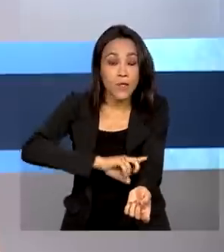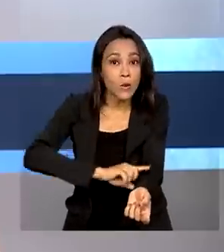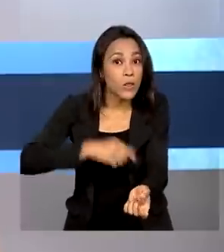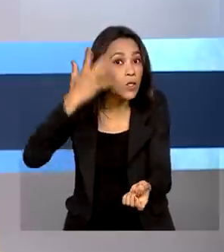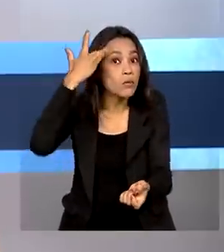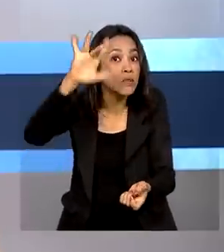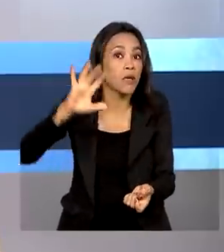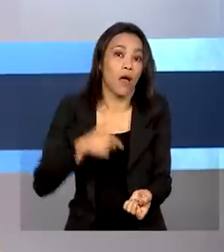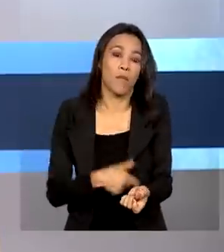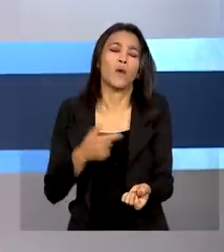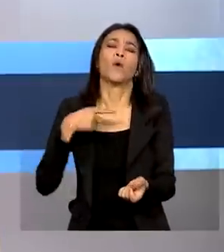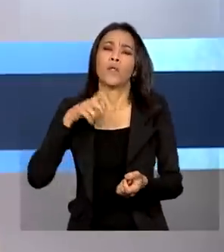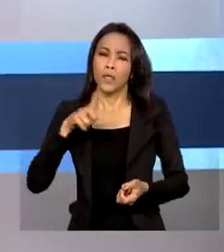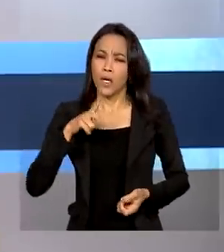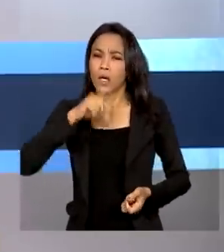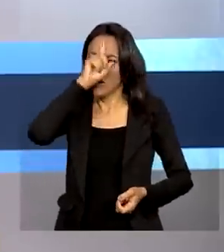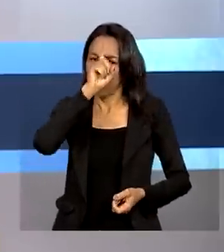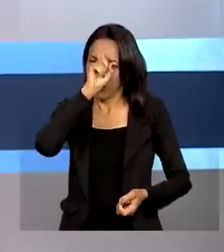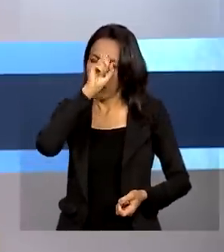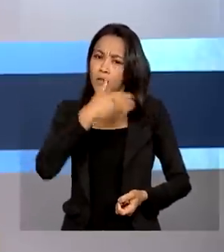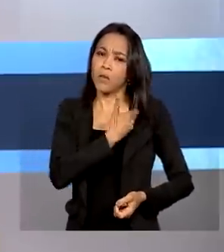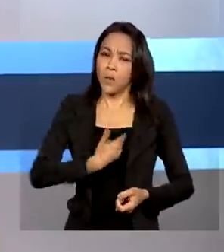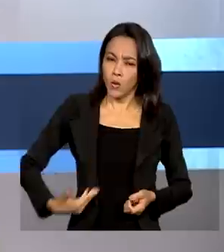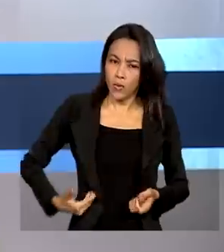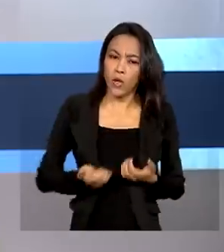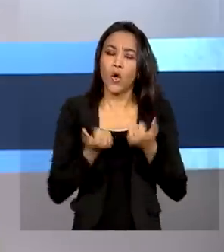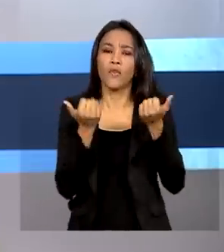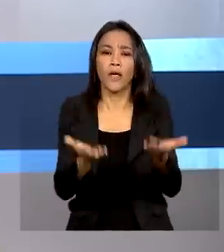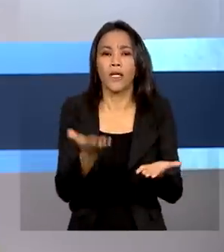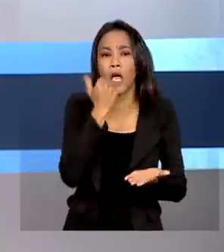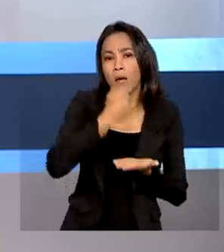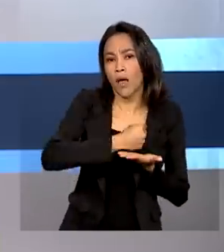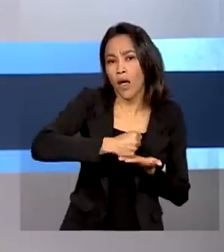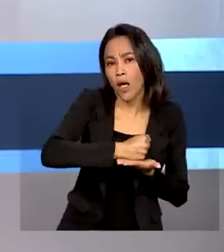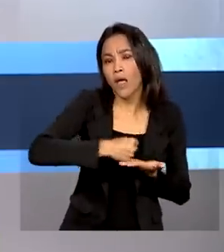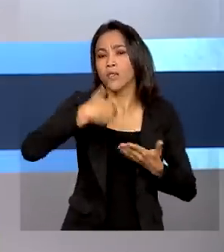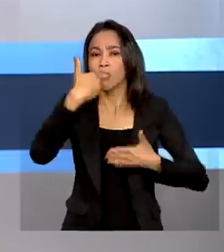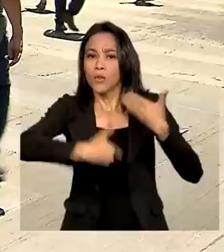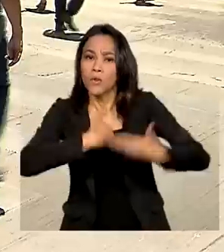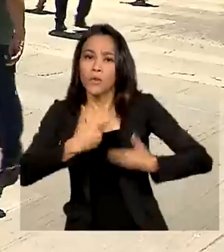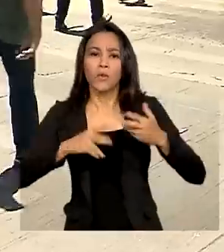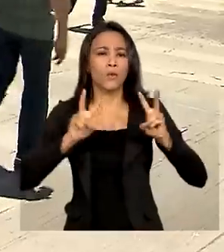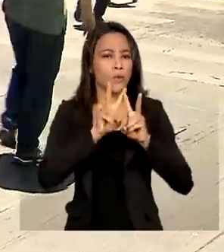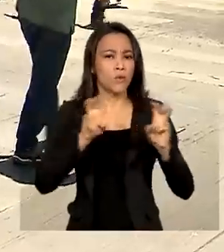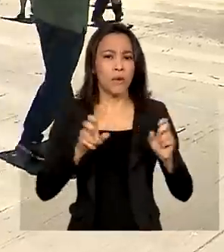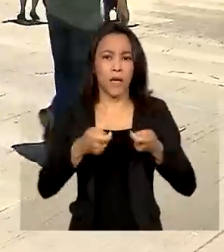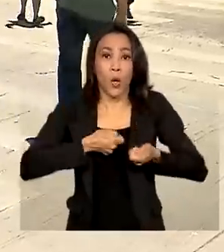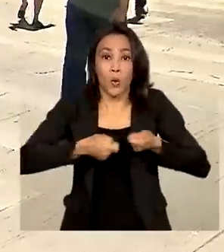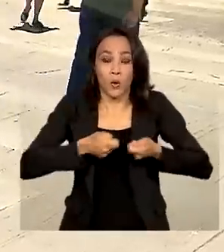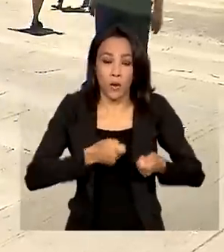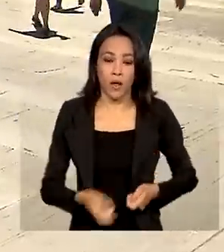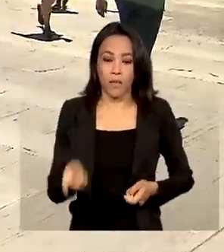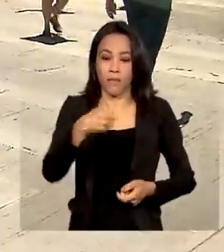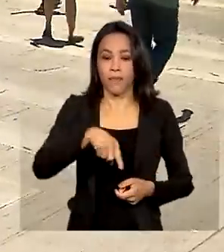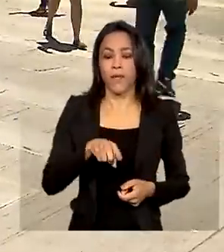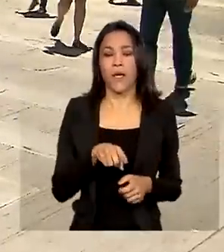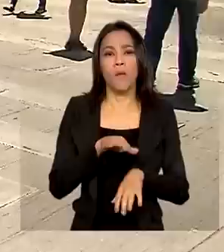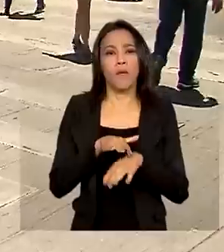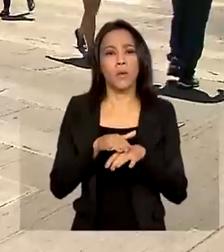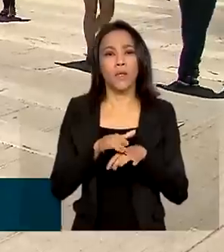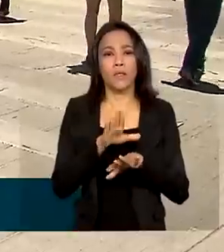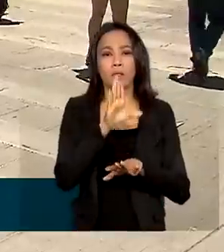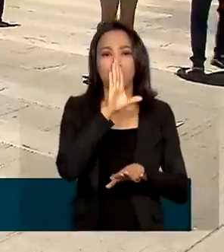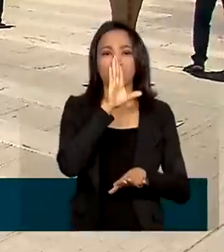para diagnóstico, além de tratamento e medicamentos. Tudo para controlar a doença. Uma doença silenciosa